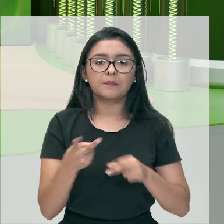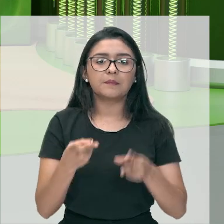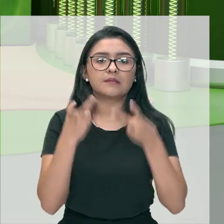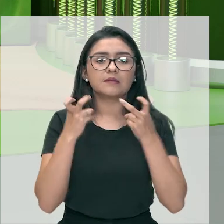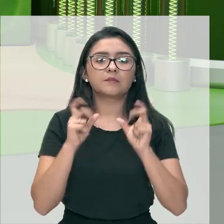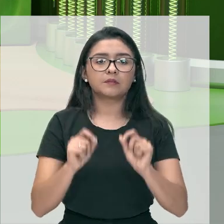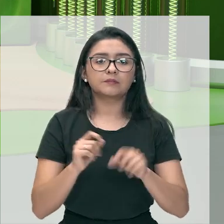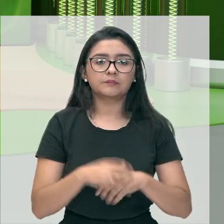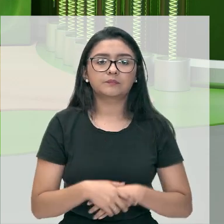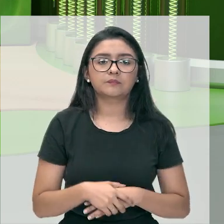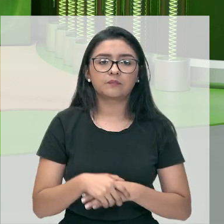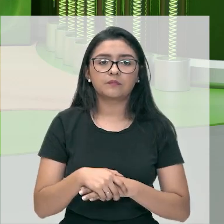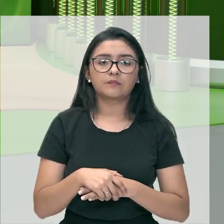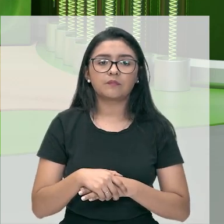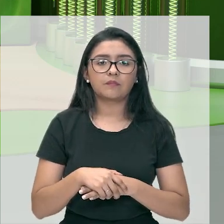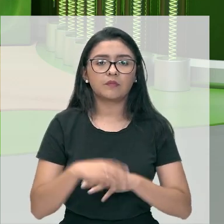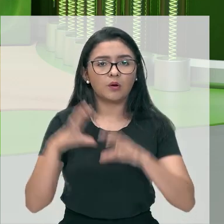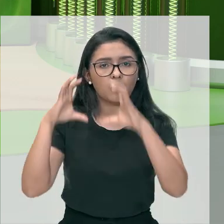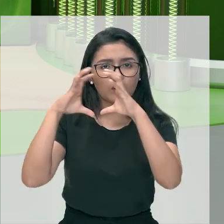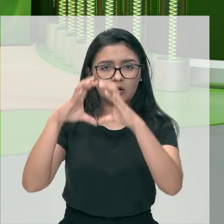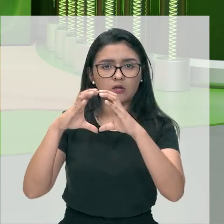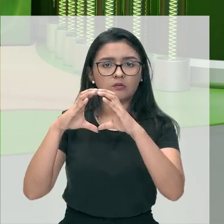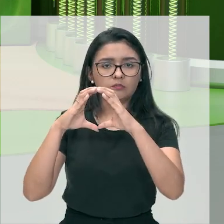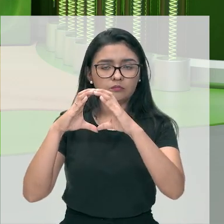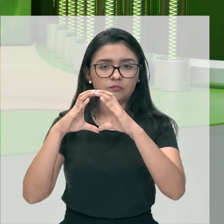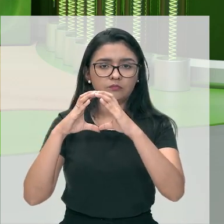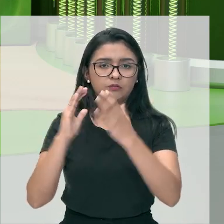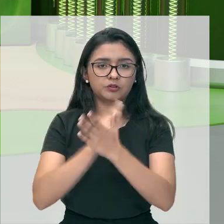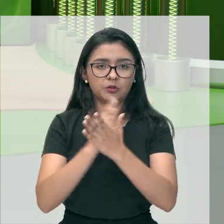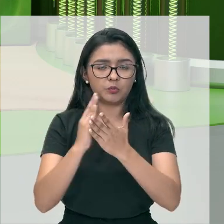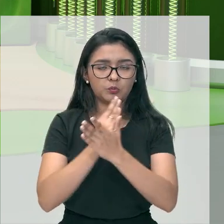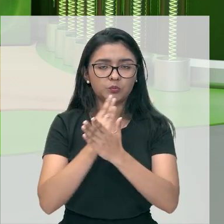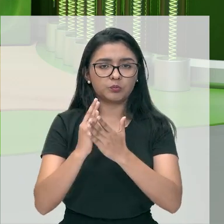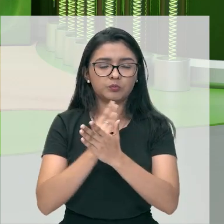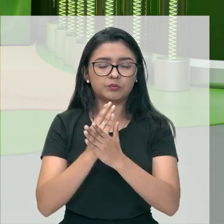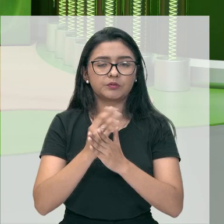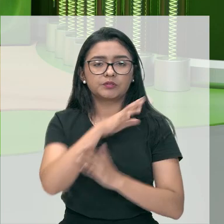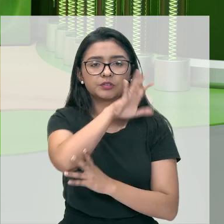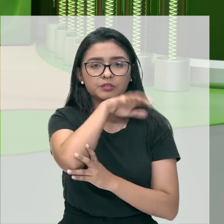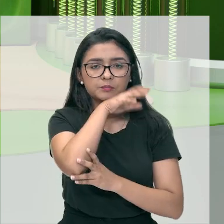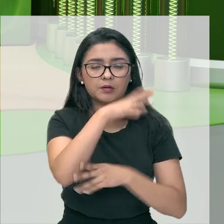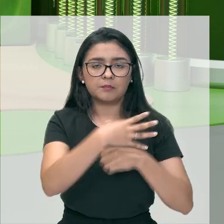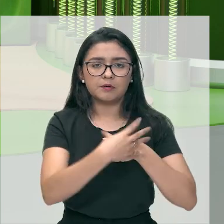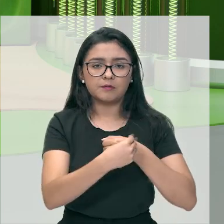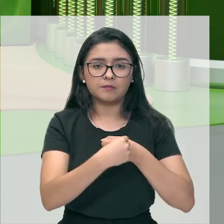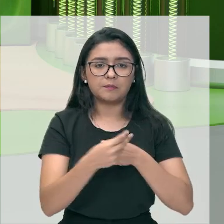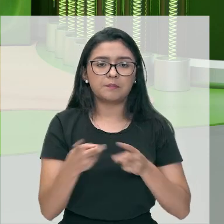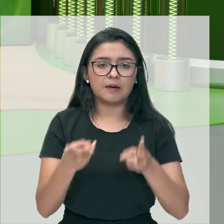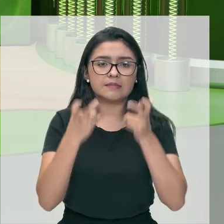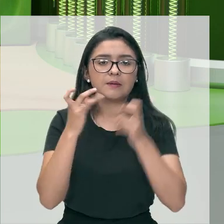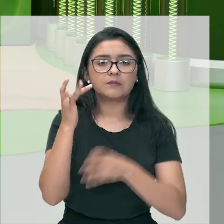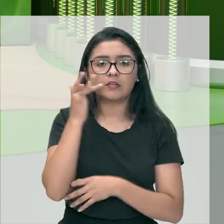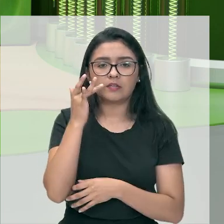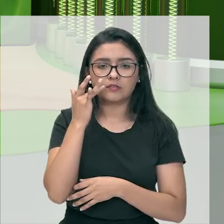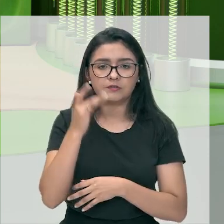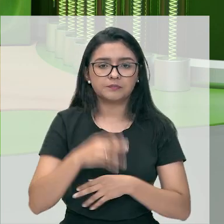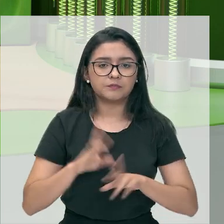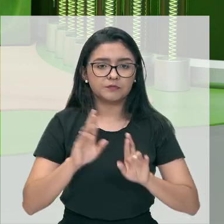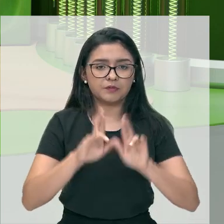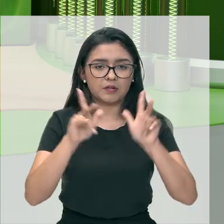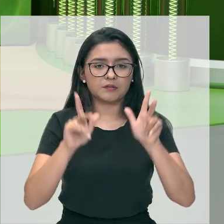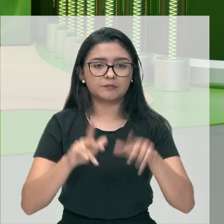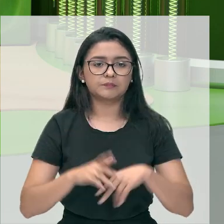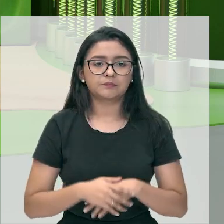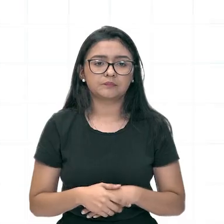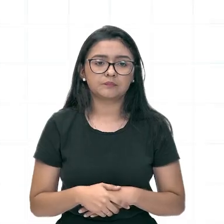imagem, a gente observa o crânio de alguns desses animais, né, de alguns mamíferos, e aí você vê a dentição. Então, a gente